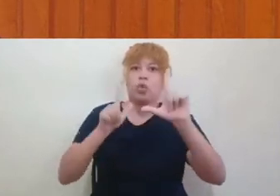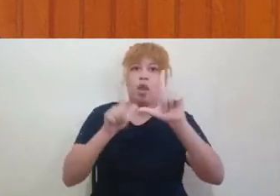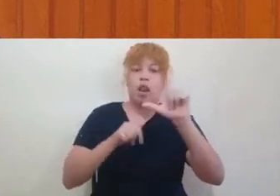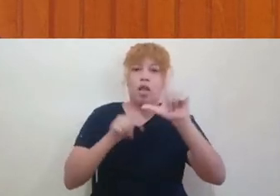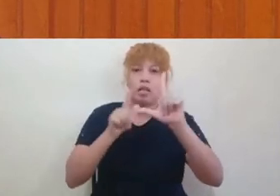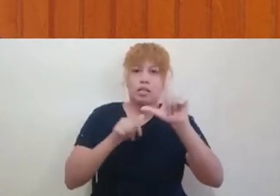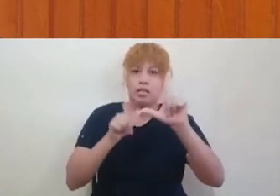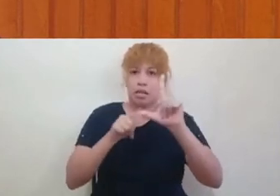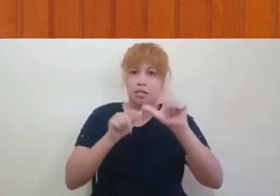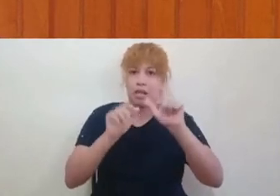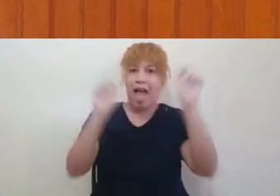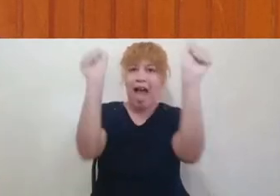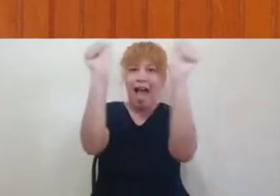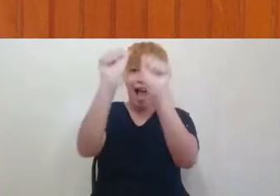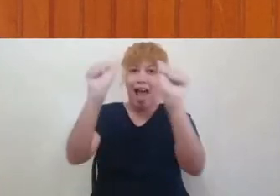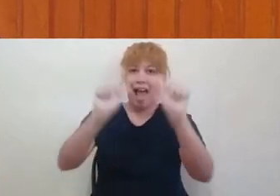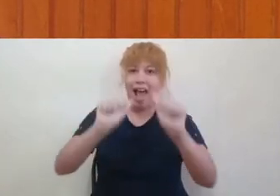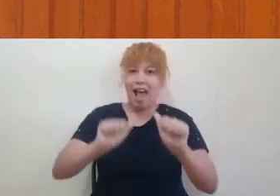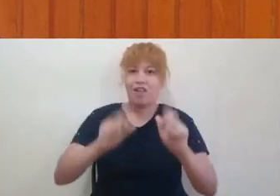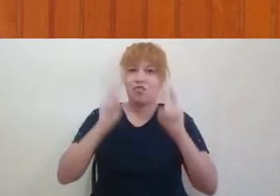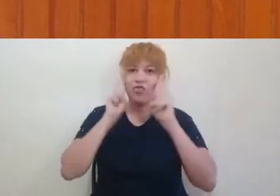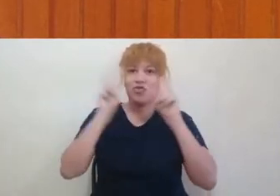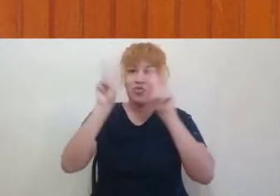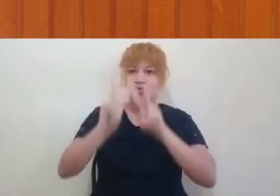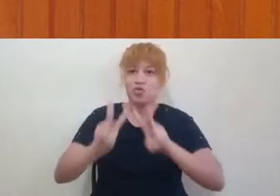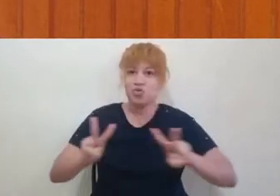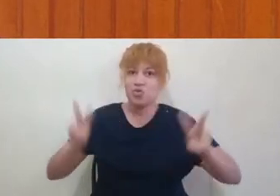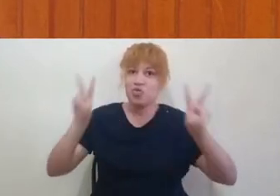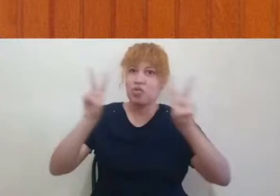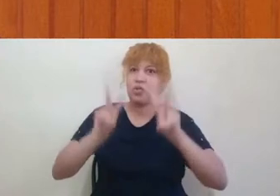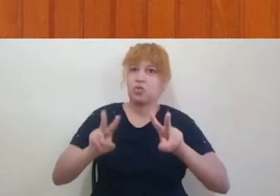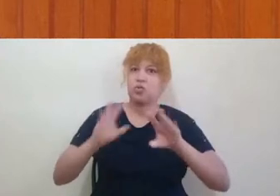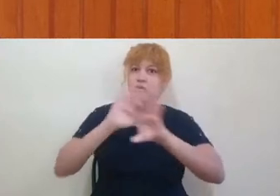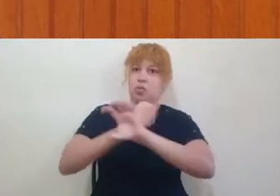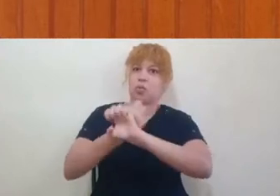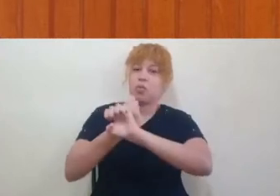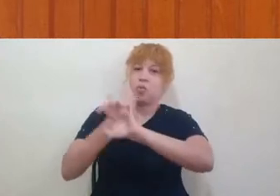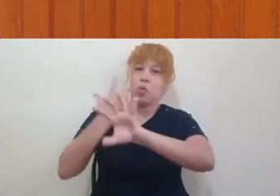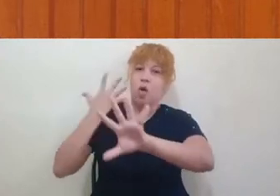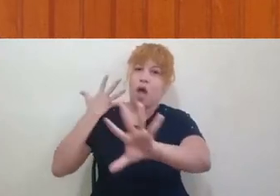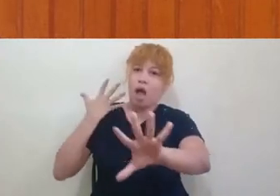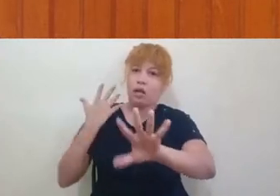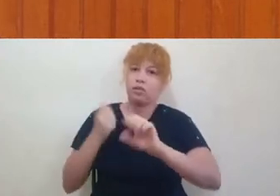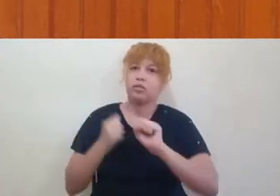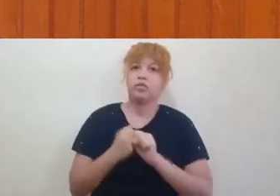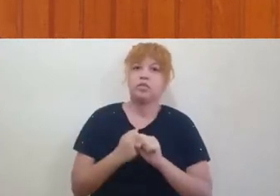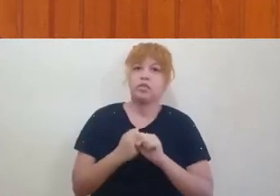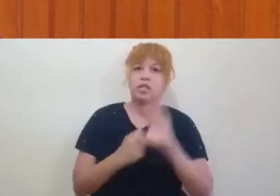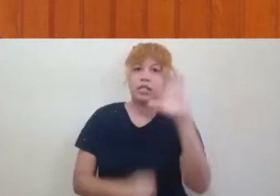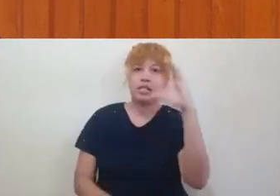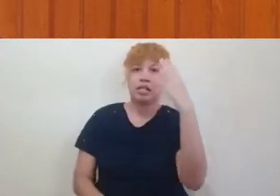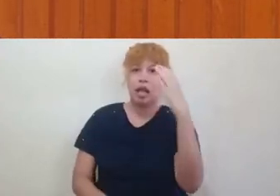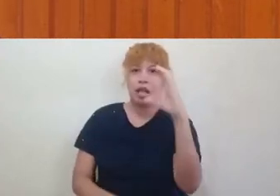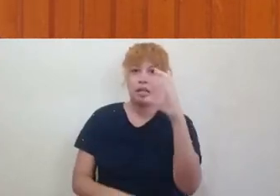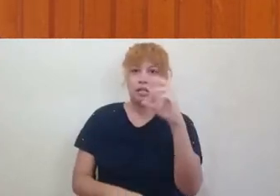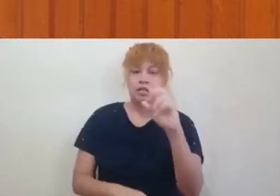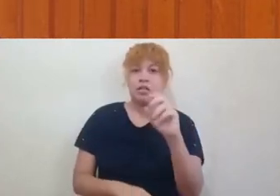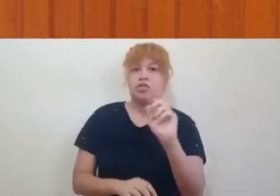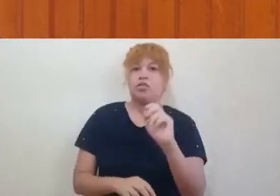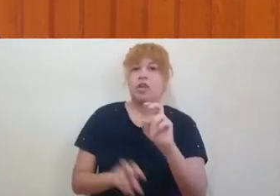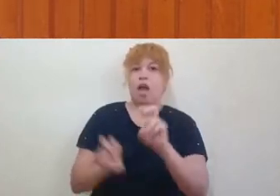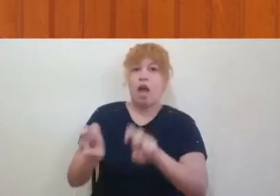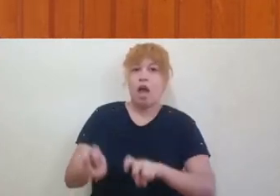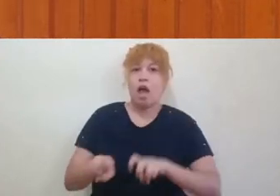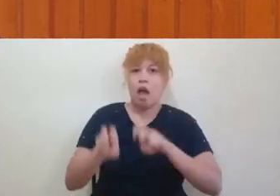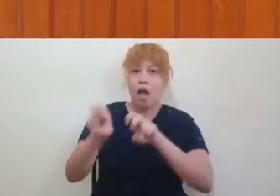Distância, Letras, UASTE, Unidade Acadêmica de Serra Talhada, Matemática, SEDE, Pedagogia,